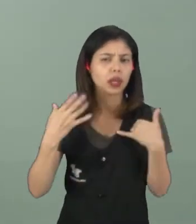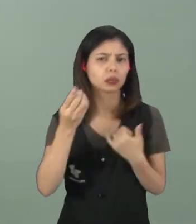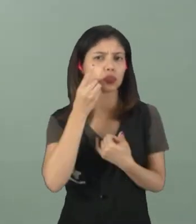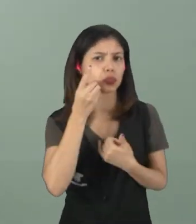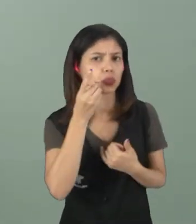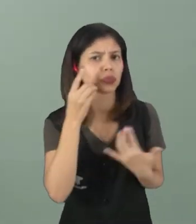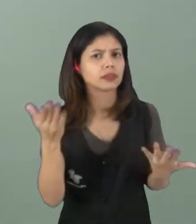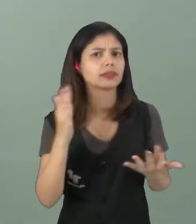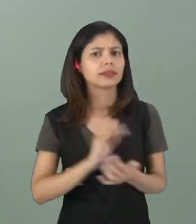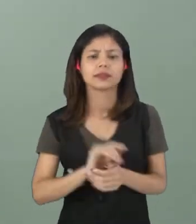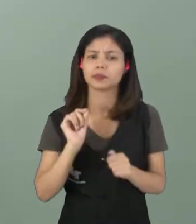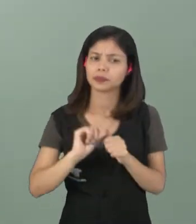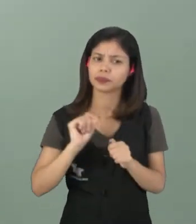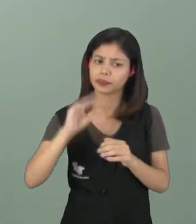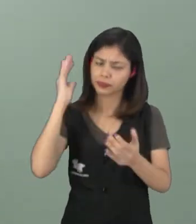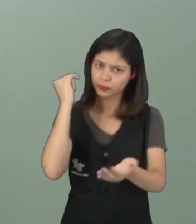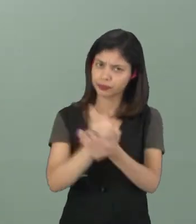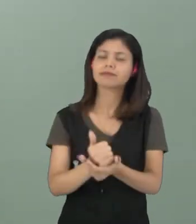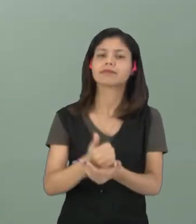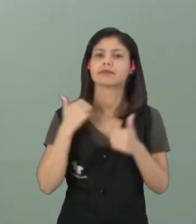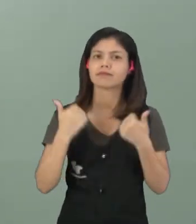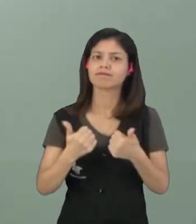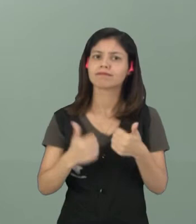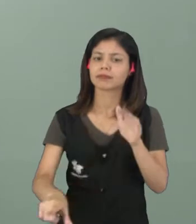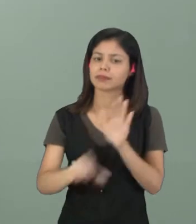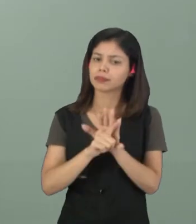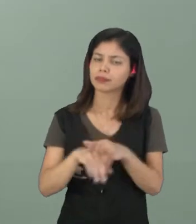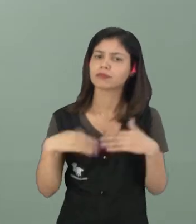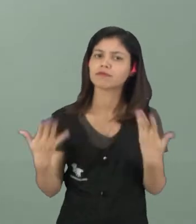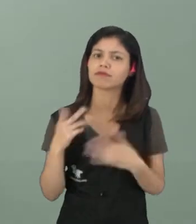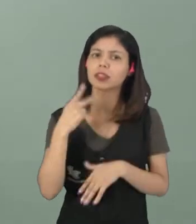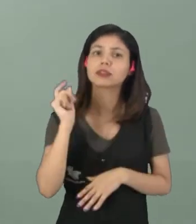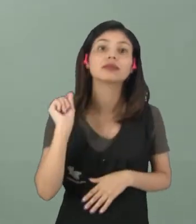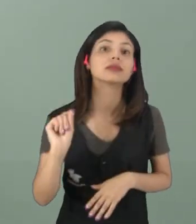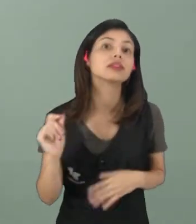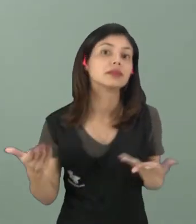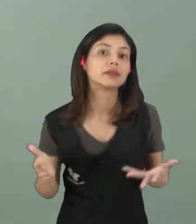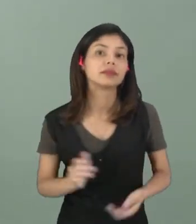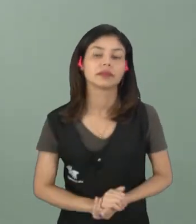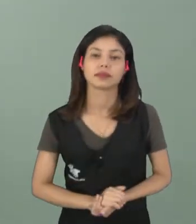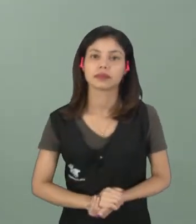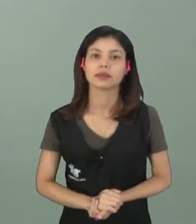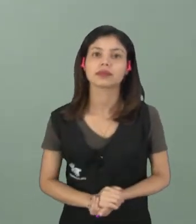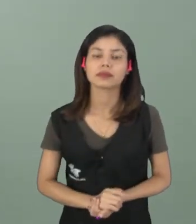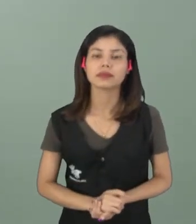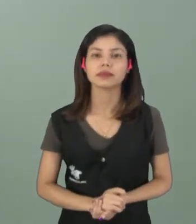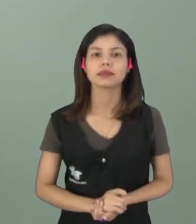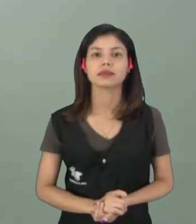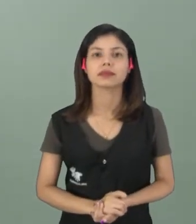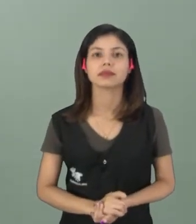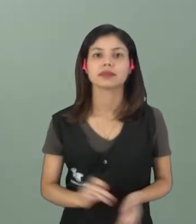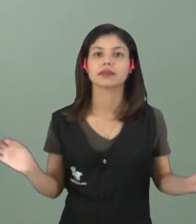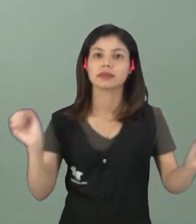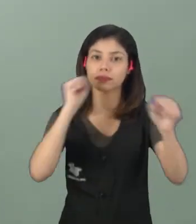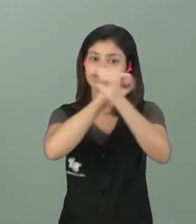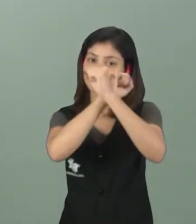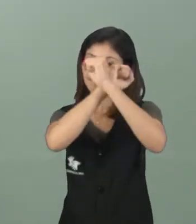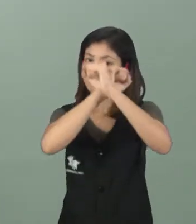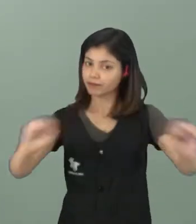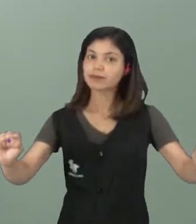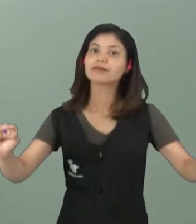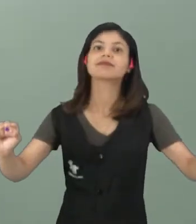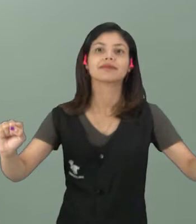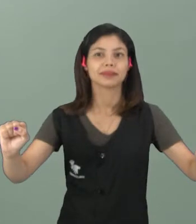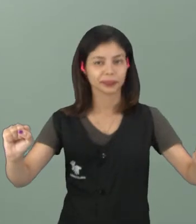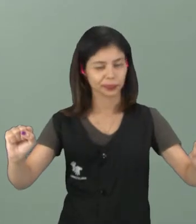que foi elaborada e aprovada esta lei o que que se trata se trata da abolição da